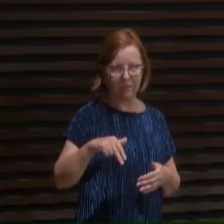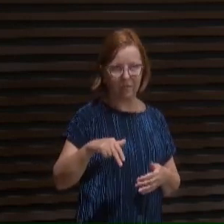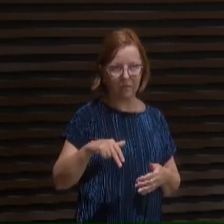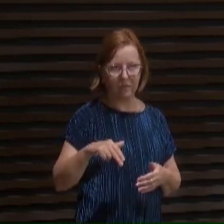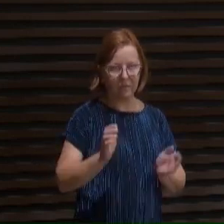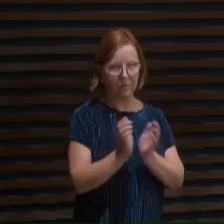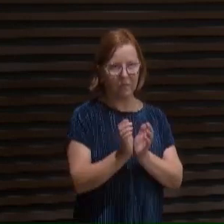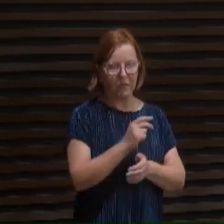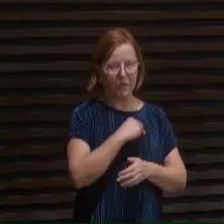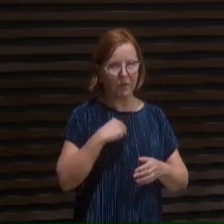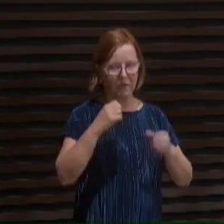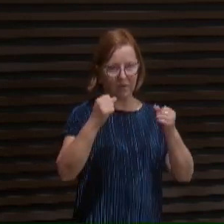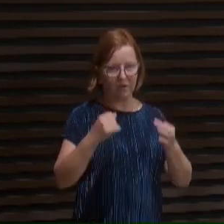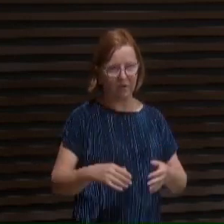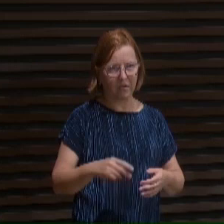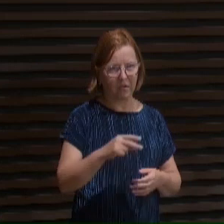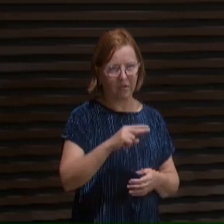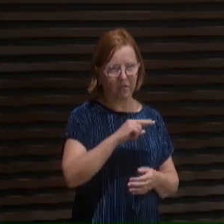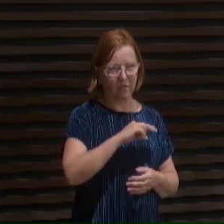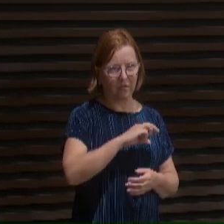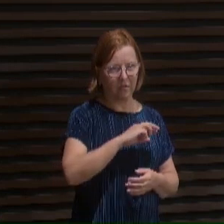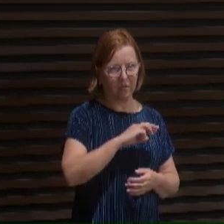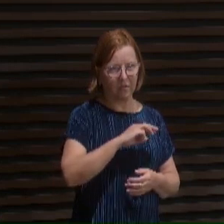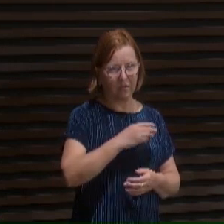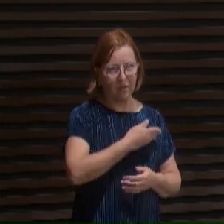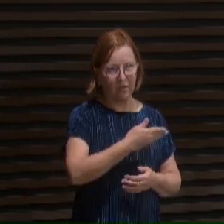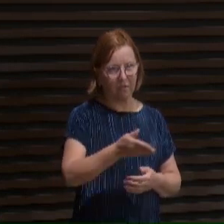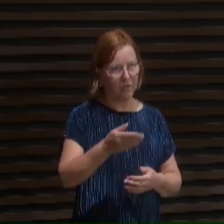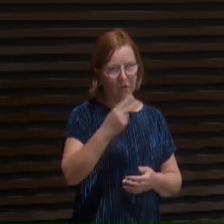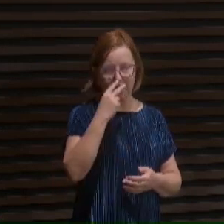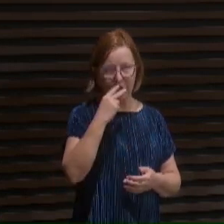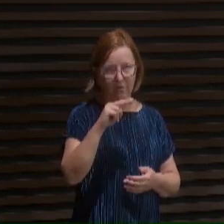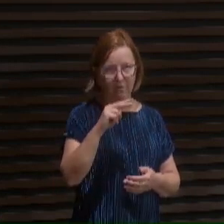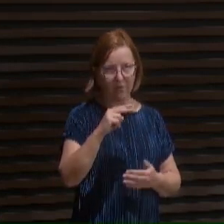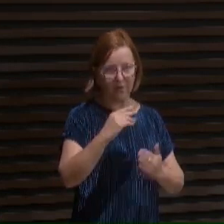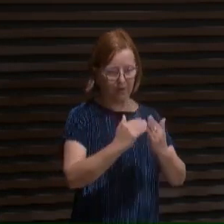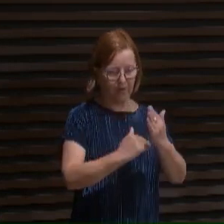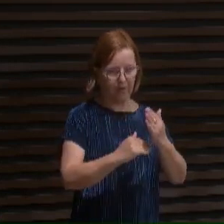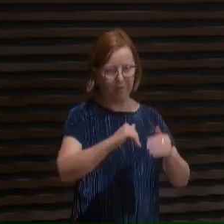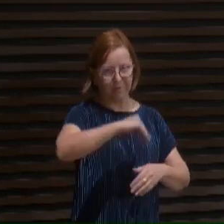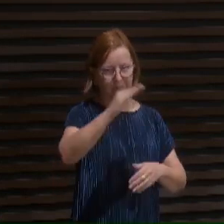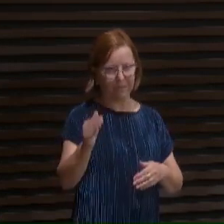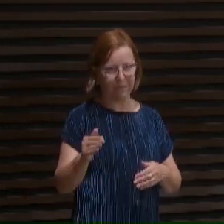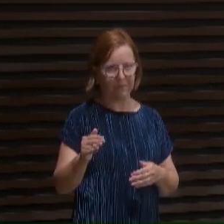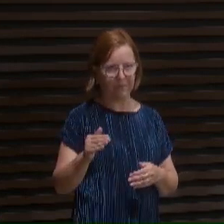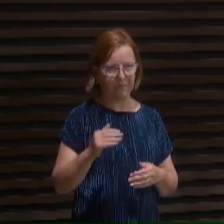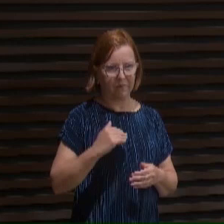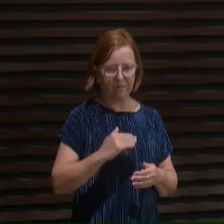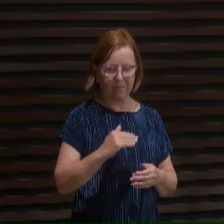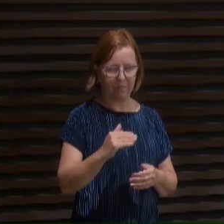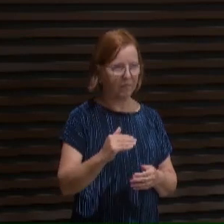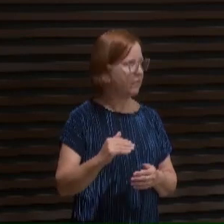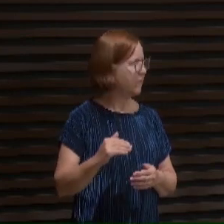explicaram: vocês não viram um pouco abaixo da montanha alguns degraus que conduziam ao